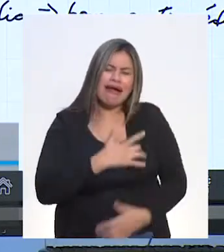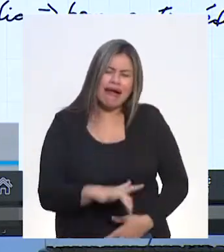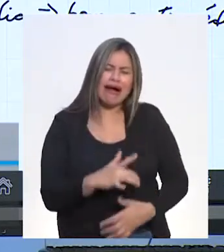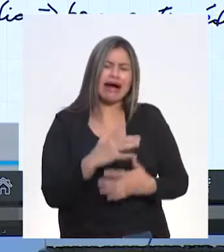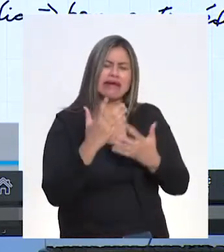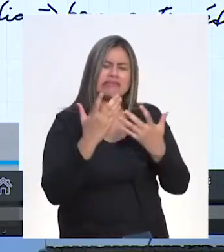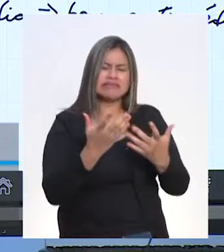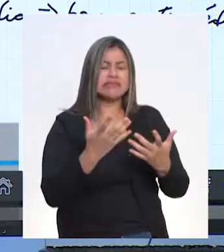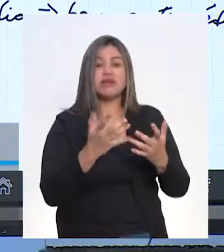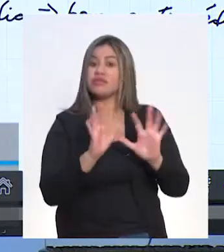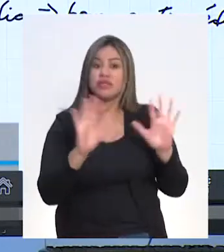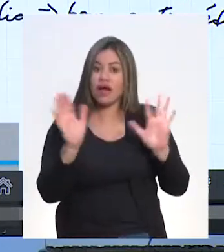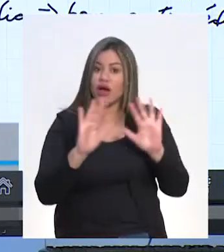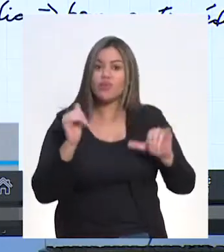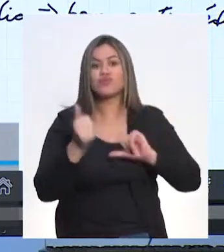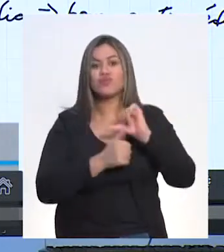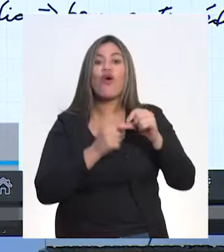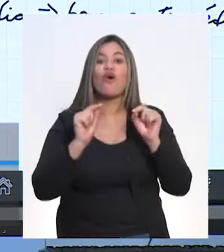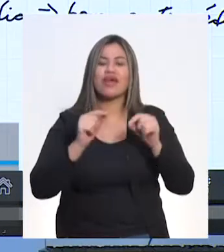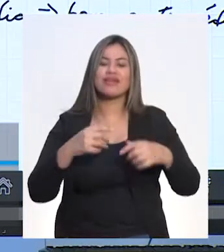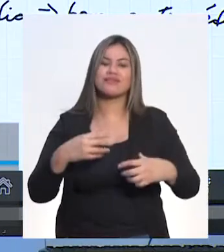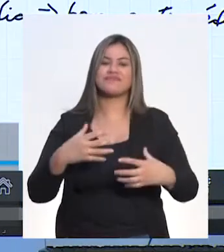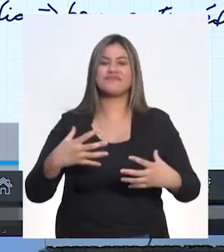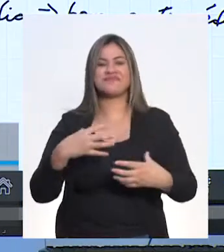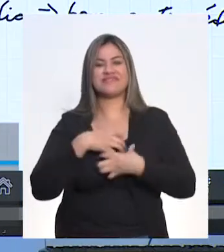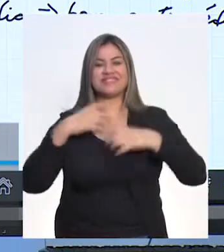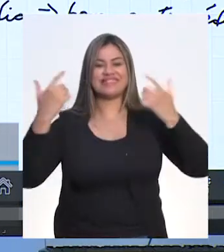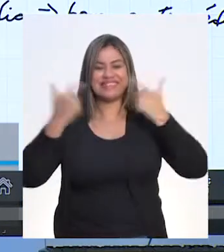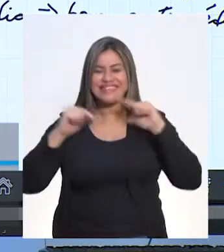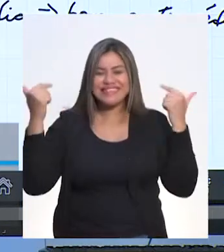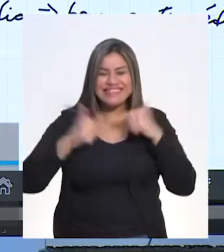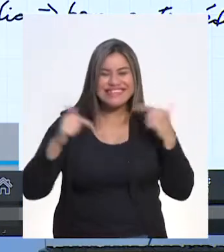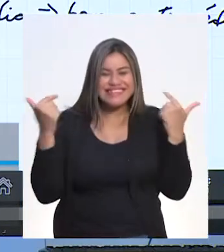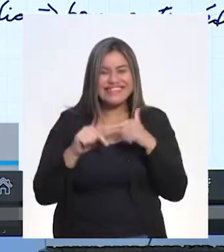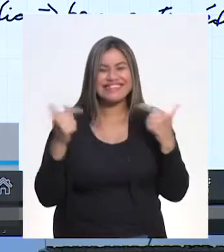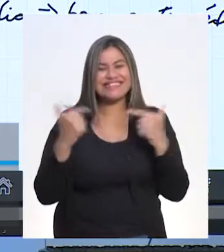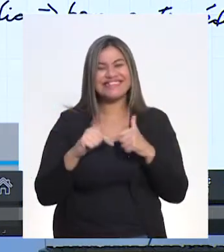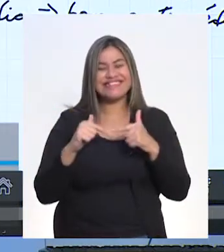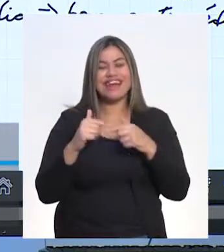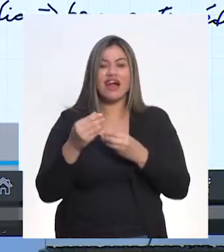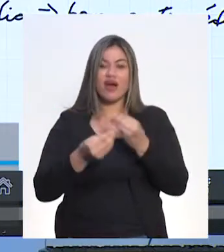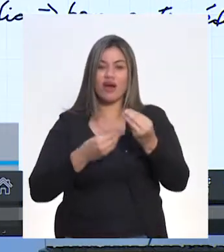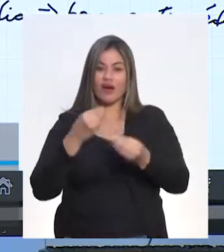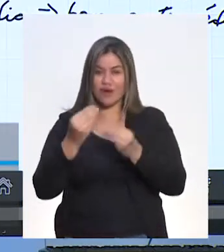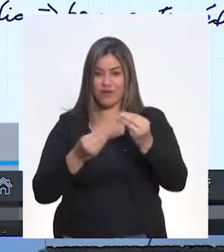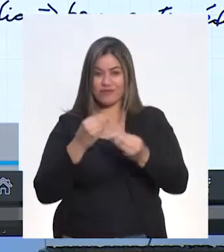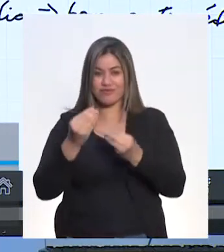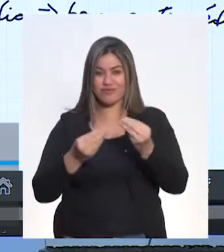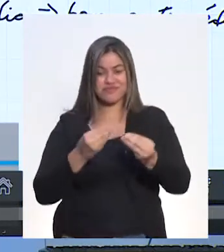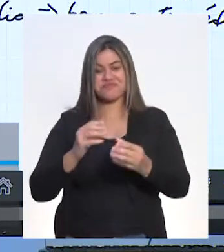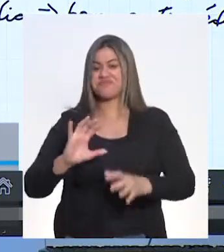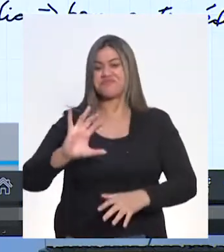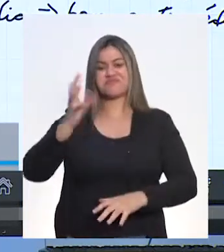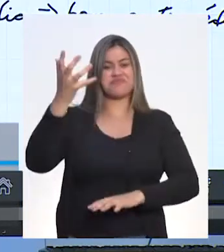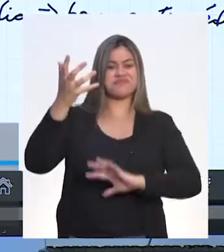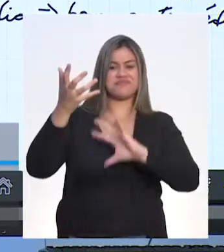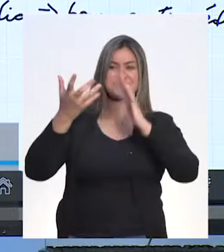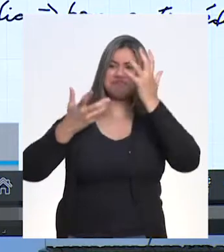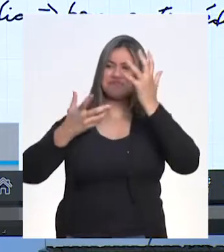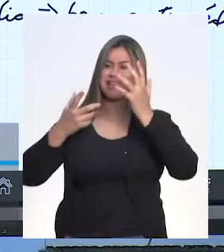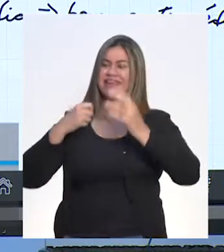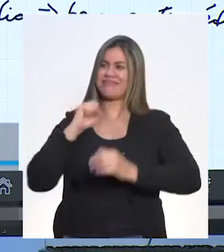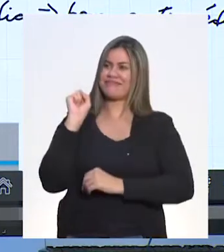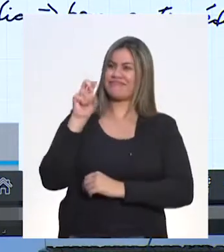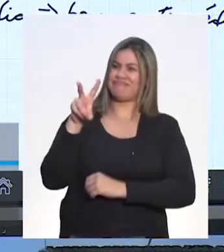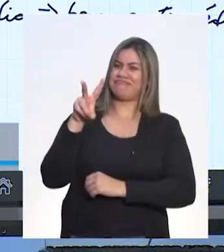do destino trágico daquele personagem, você vai rir através de peripécias que acontecem o tempo todo, que